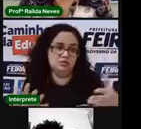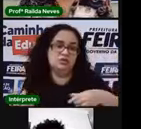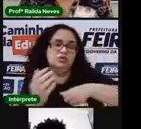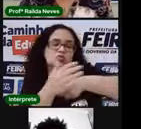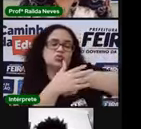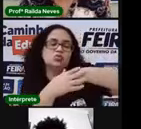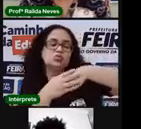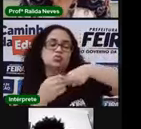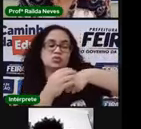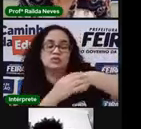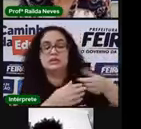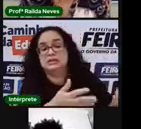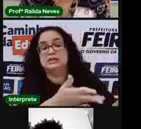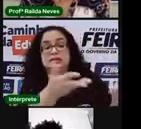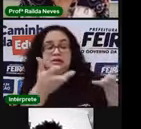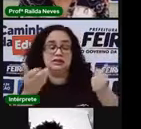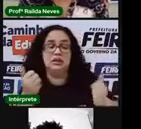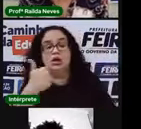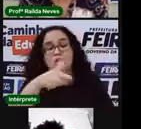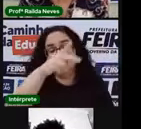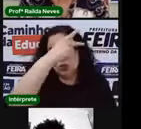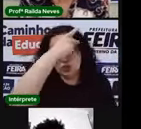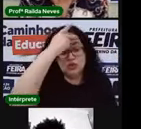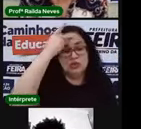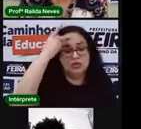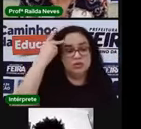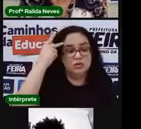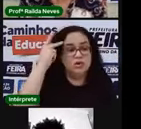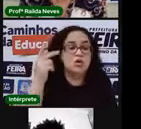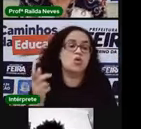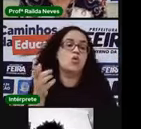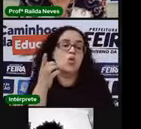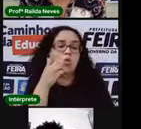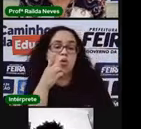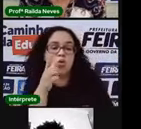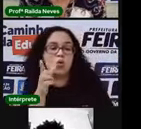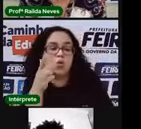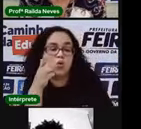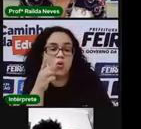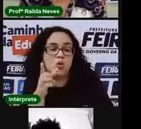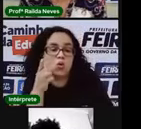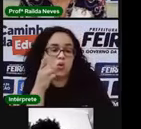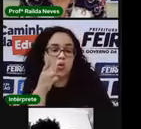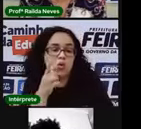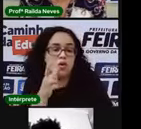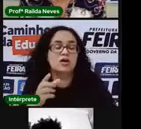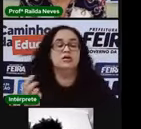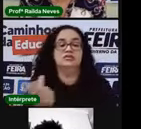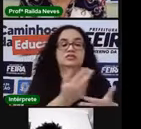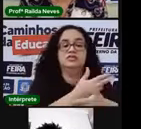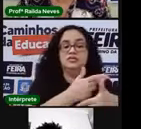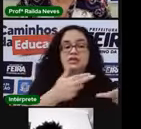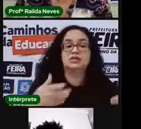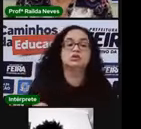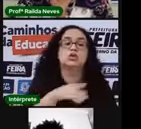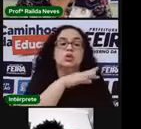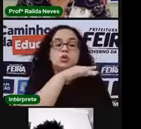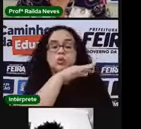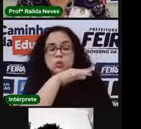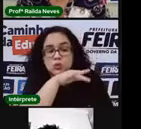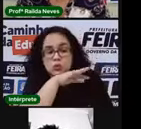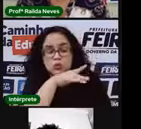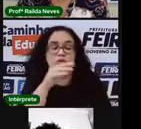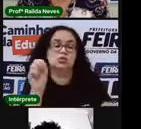gente aceitar o outro. Quando a gente consegue fazer isso, a gente rompe com muitas coisas ruins que